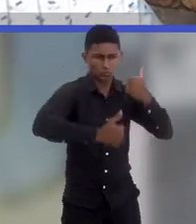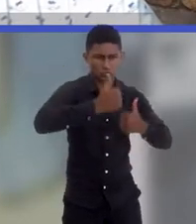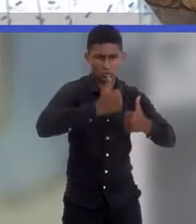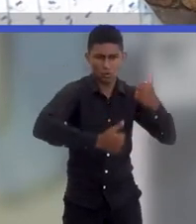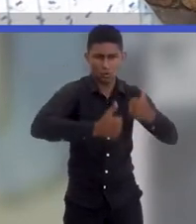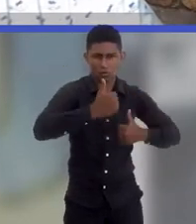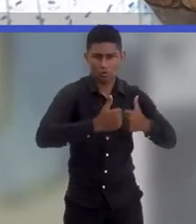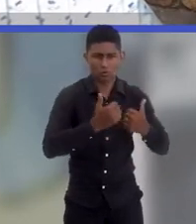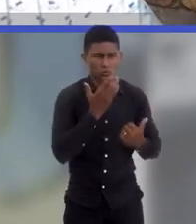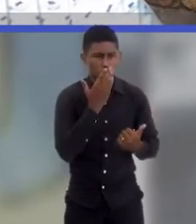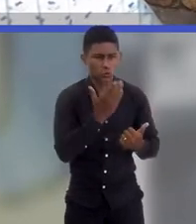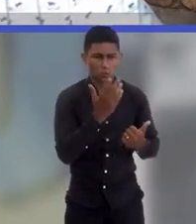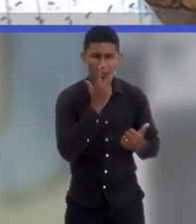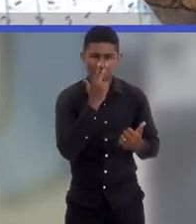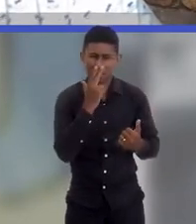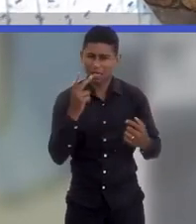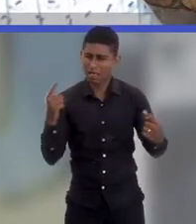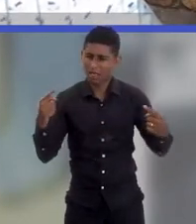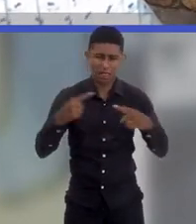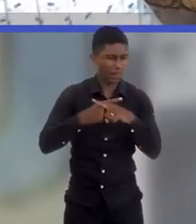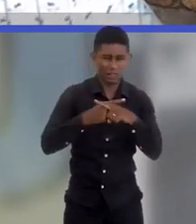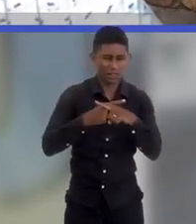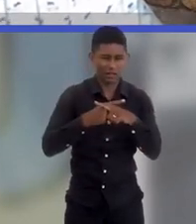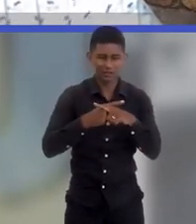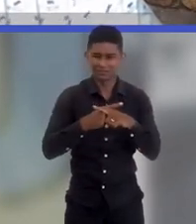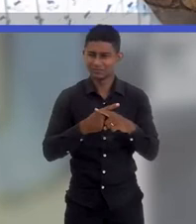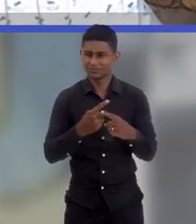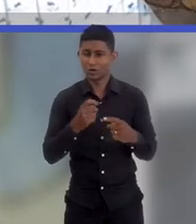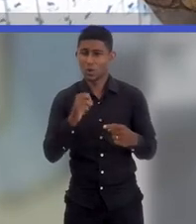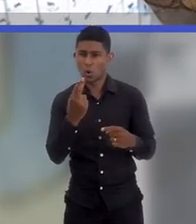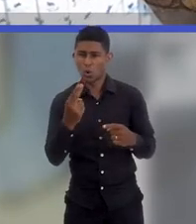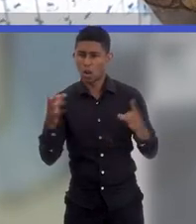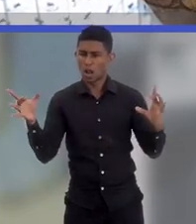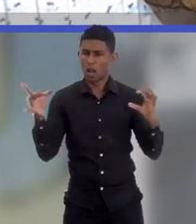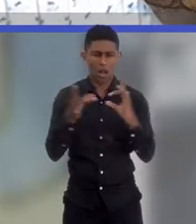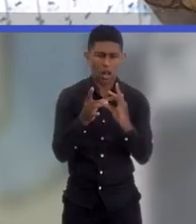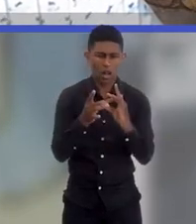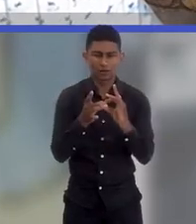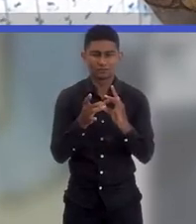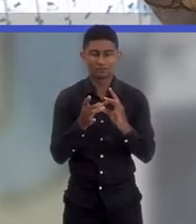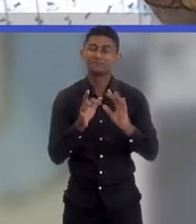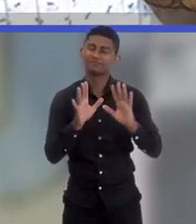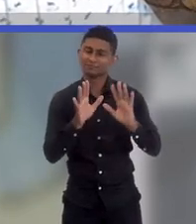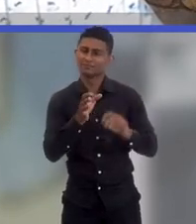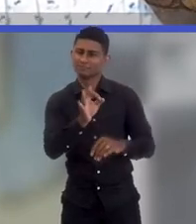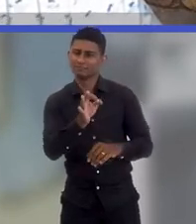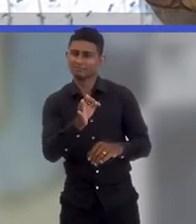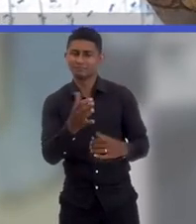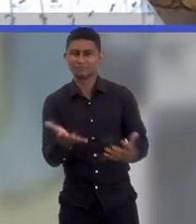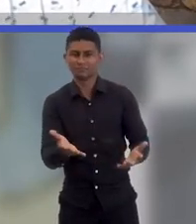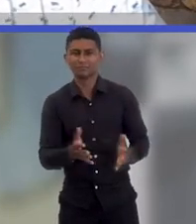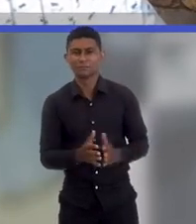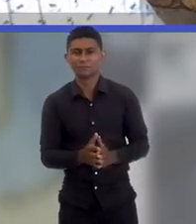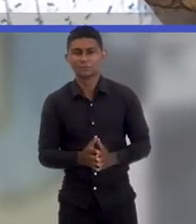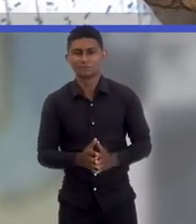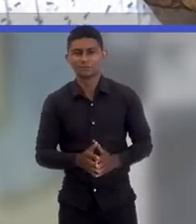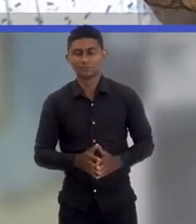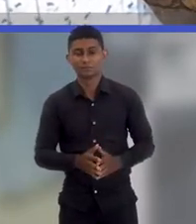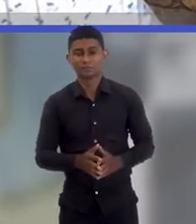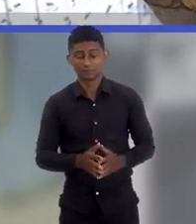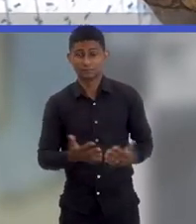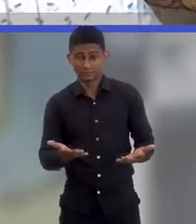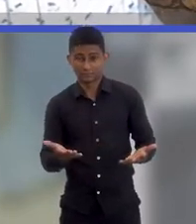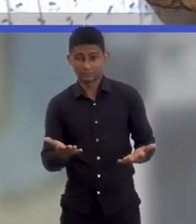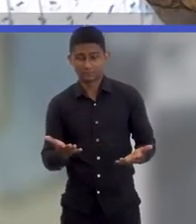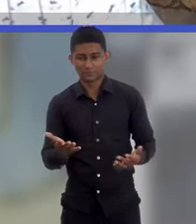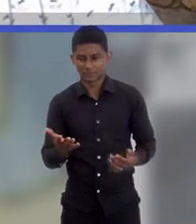com time de futebol. Não é isso, Marcelo? Isso, exatamente, Cláudia. A gente parou aí, né, nesse